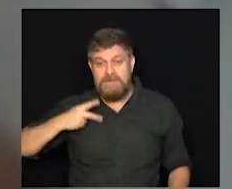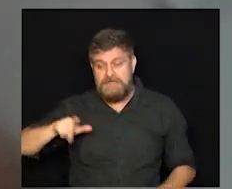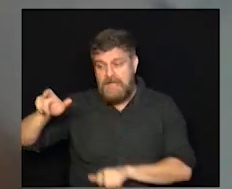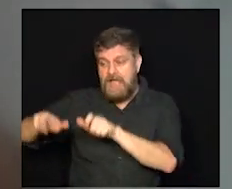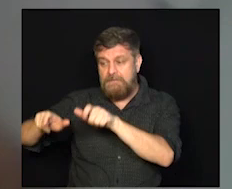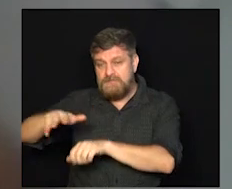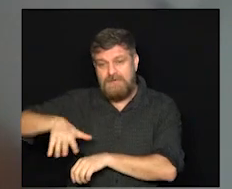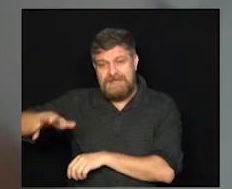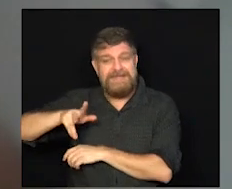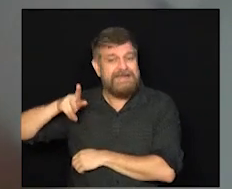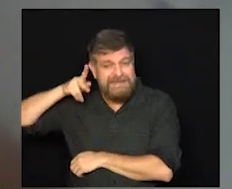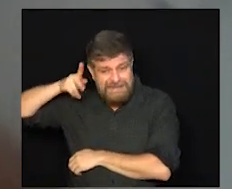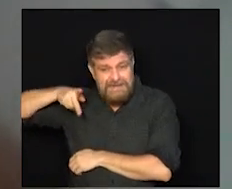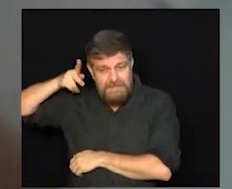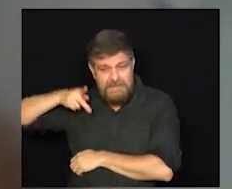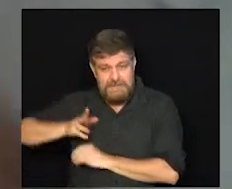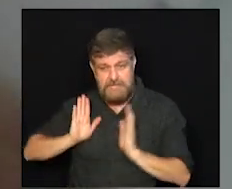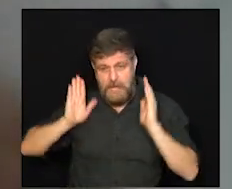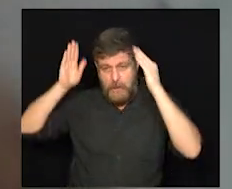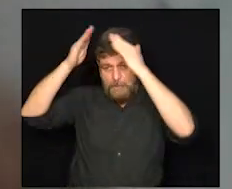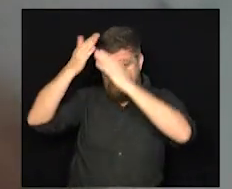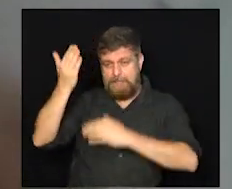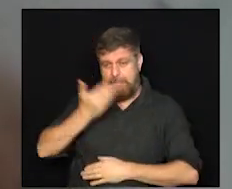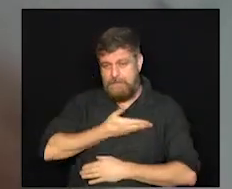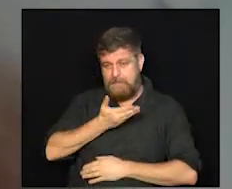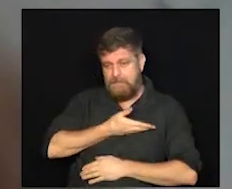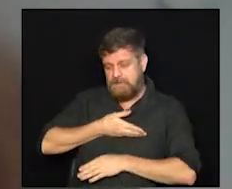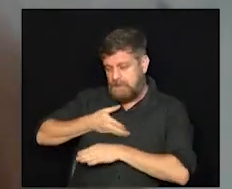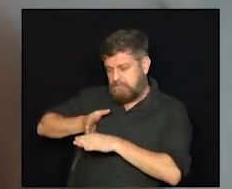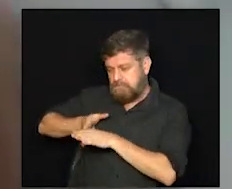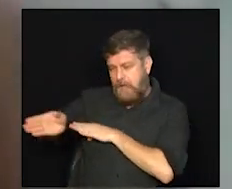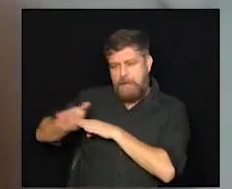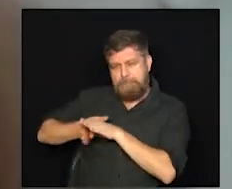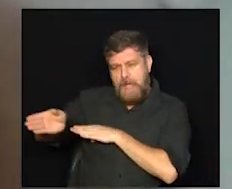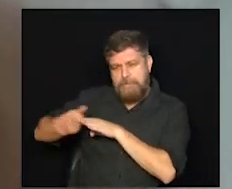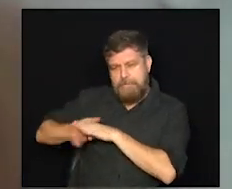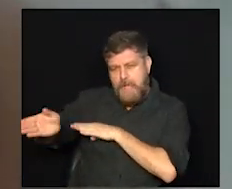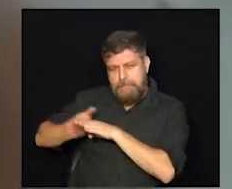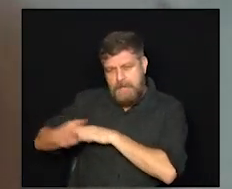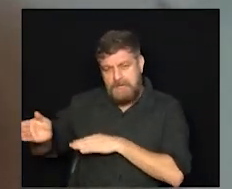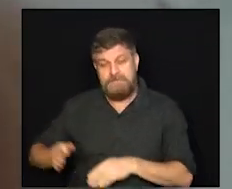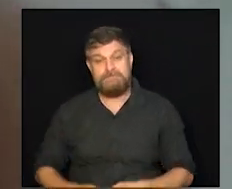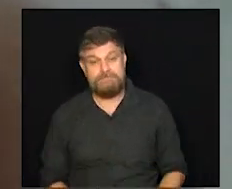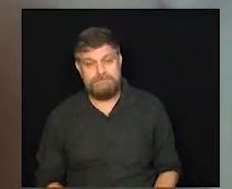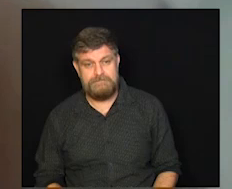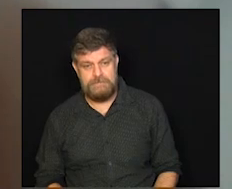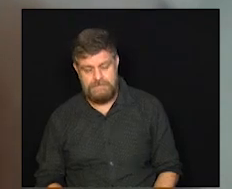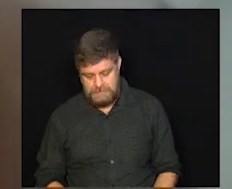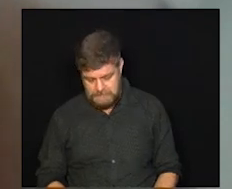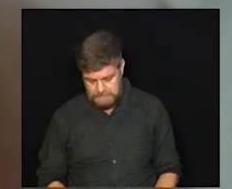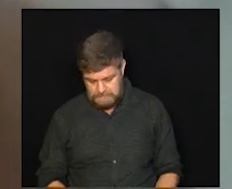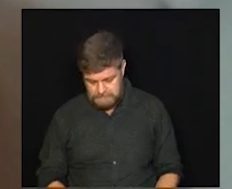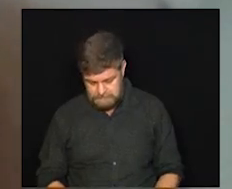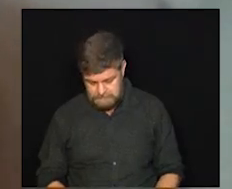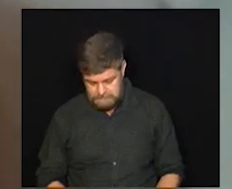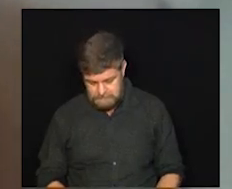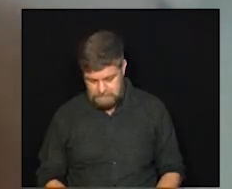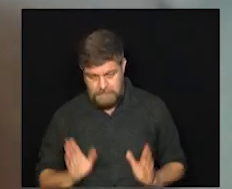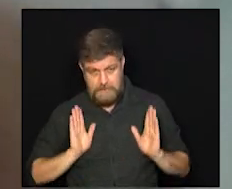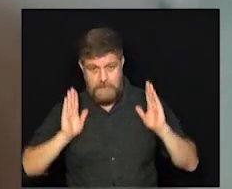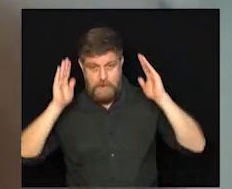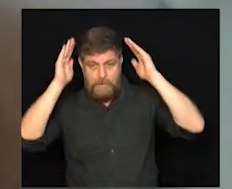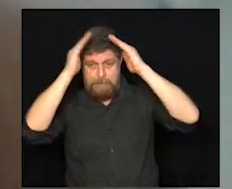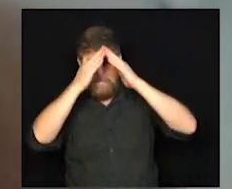Ele fala muito claramente, abertamente, na Fratelli Tutti também. É claro que o Papa Francisco, quando